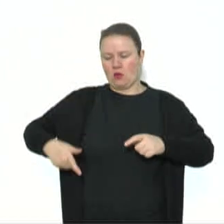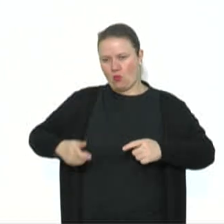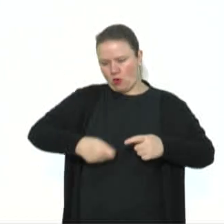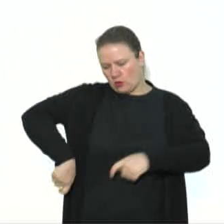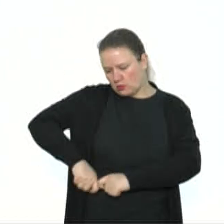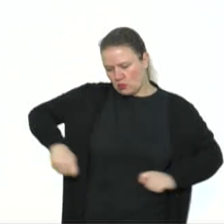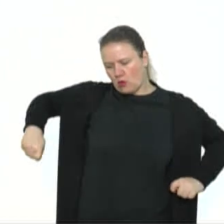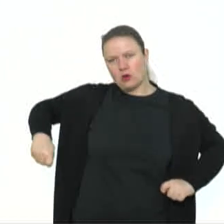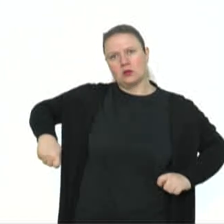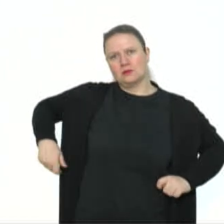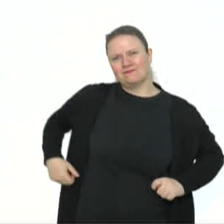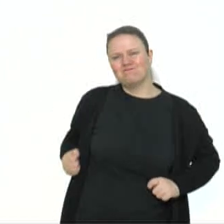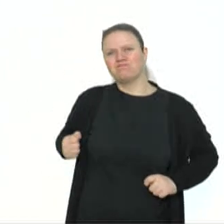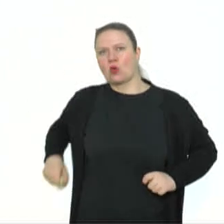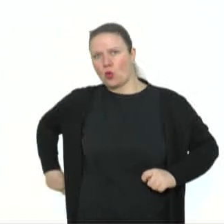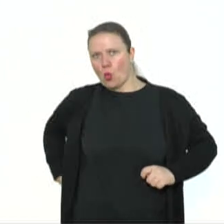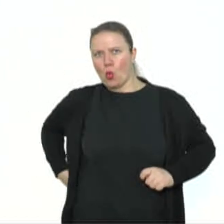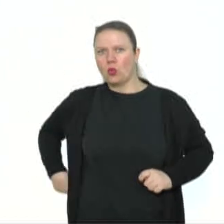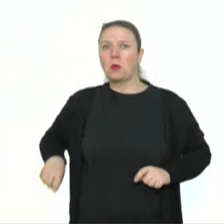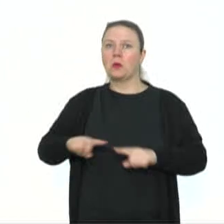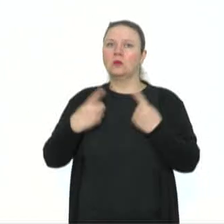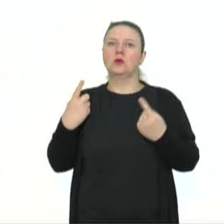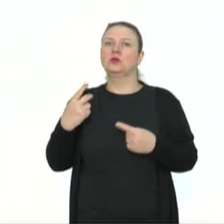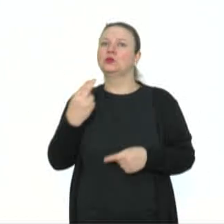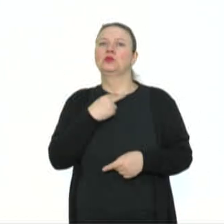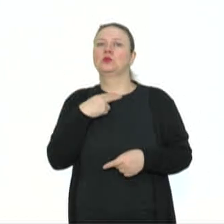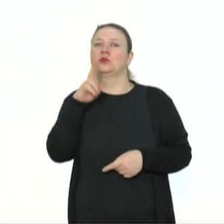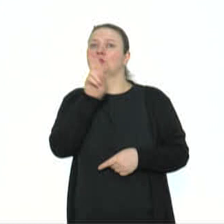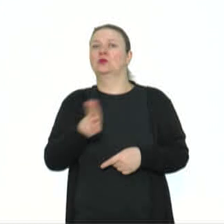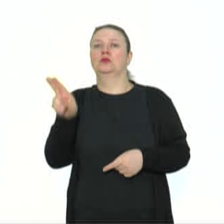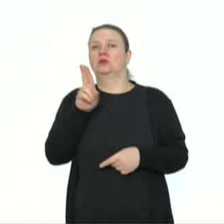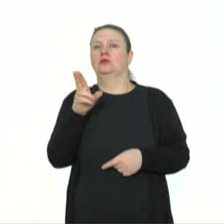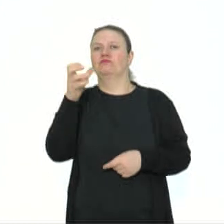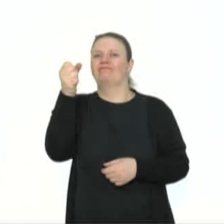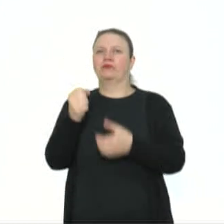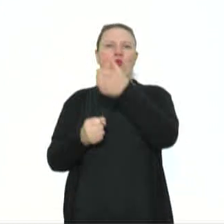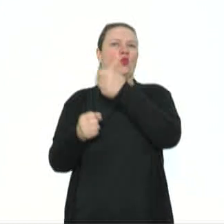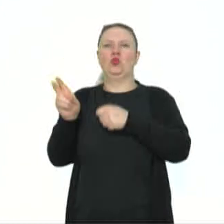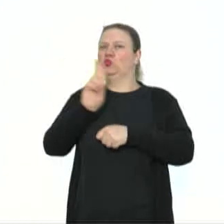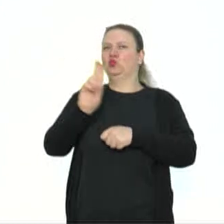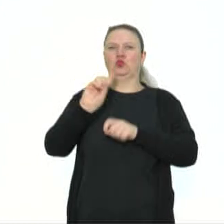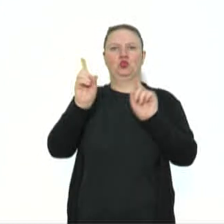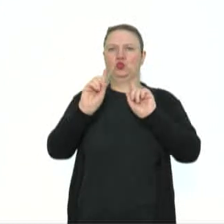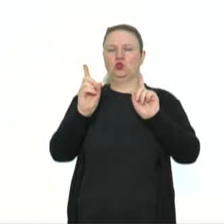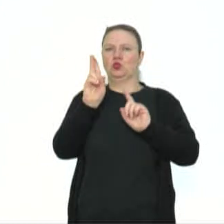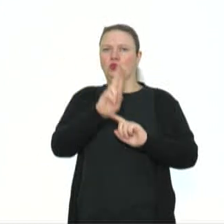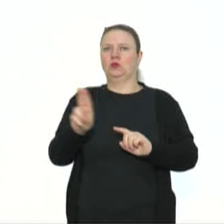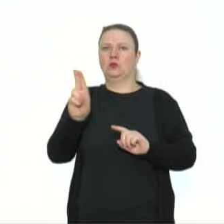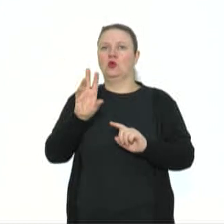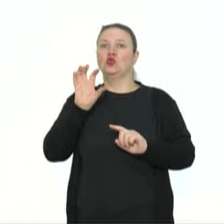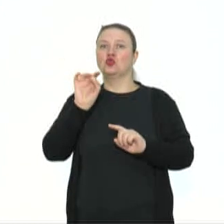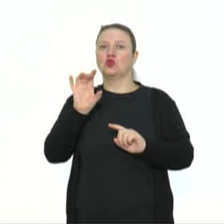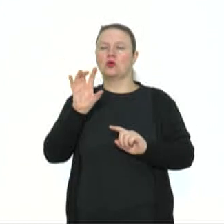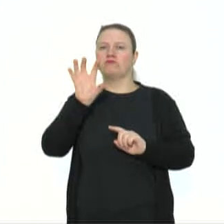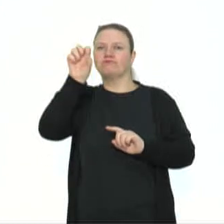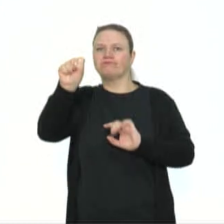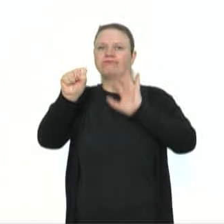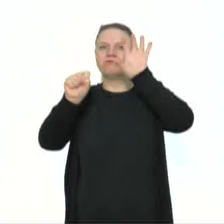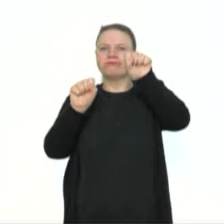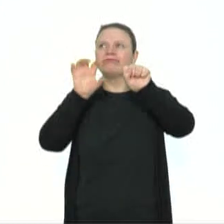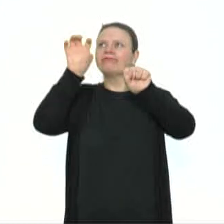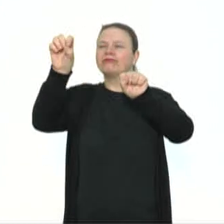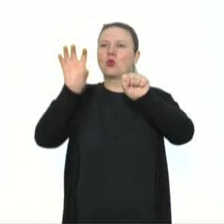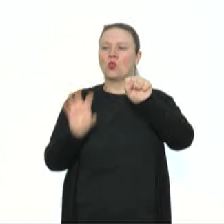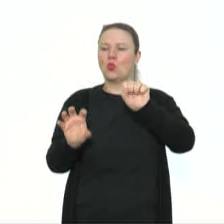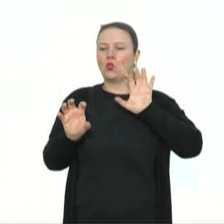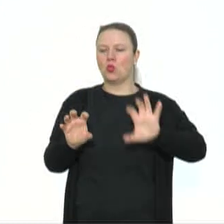segurança devido à altura, mas o atleta não pode usá-la para erguer-se. Ele conta apenas com as agarras. A principal